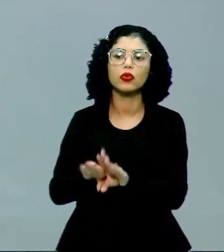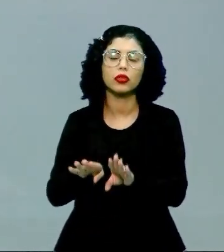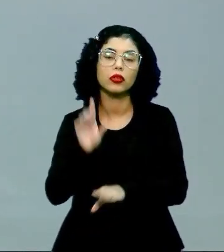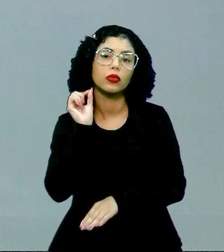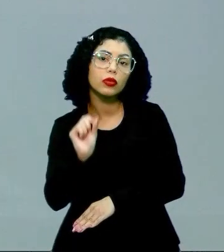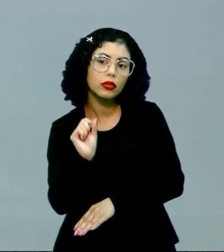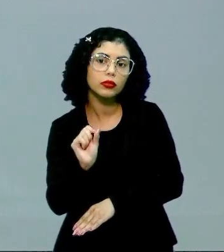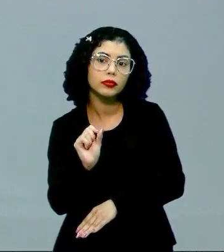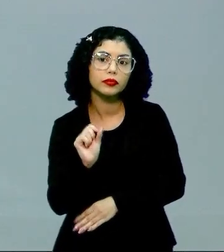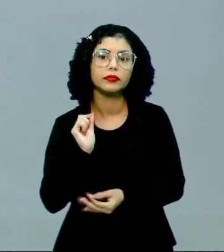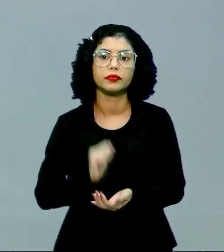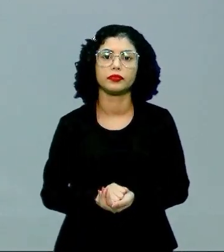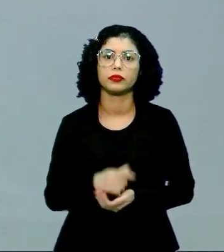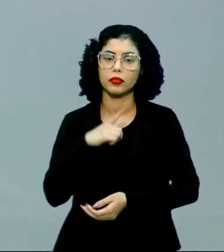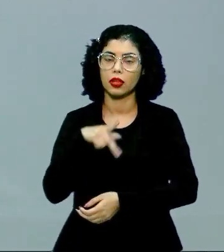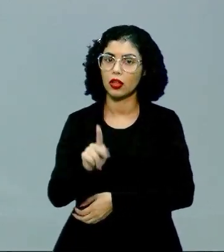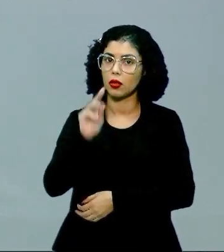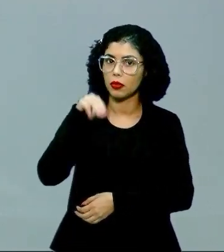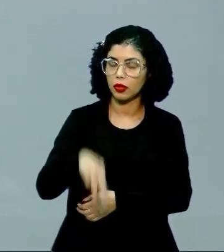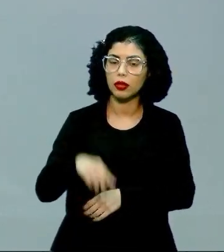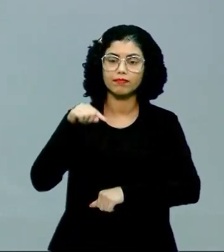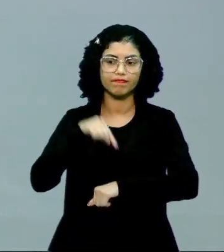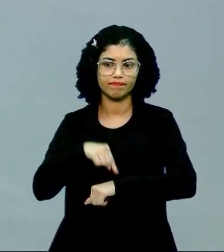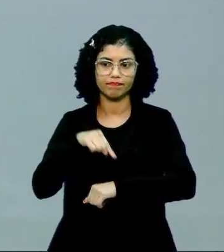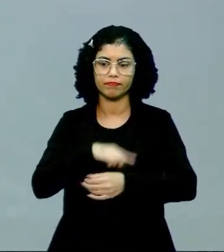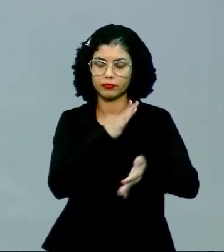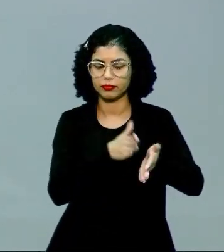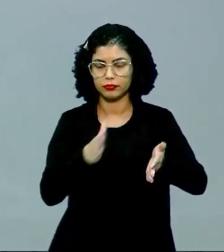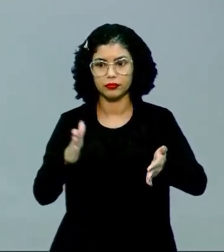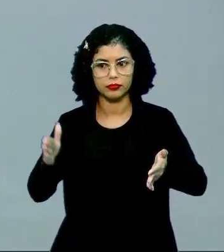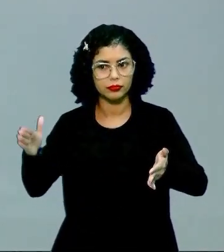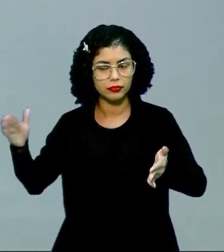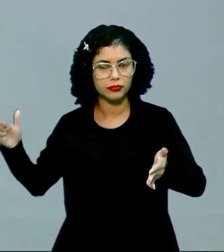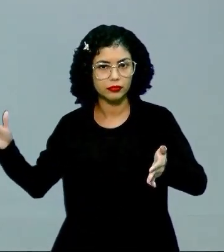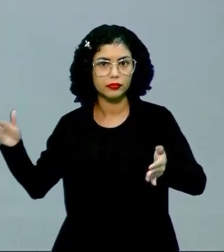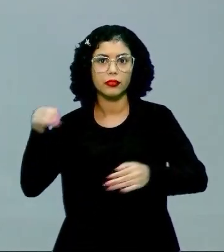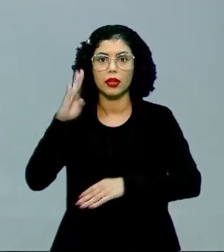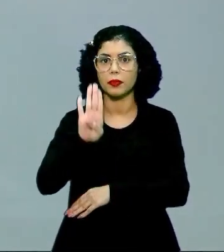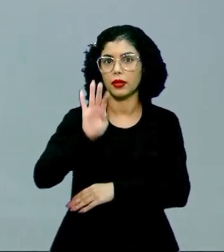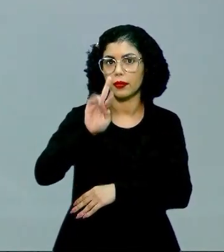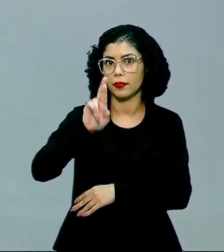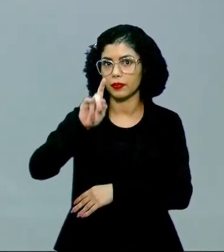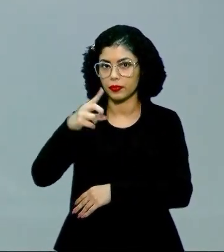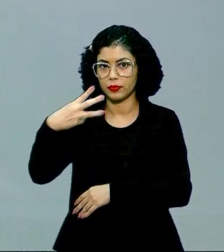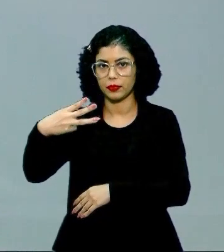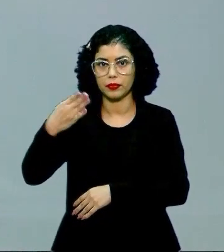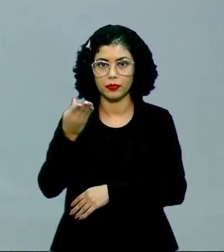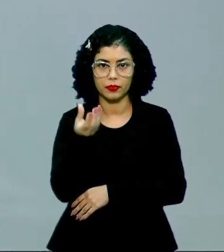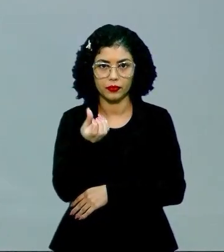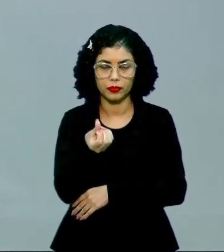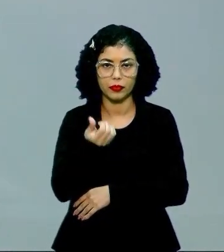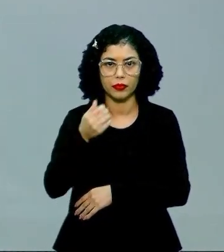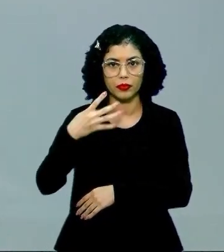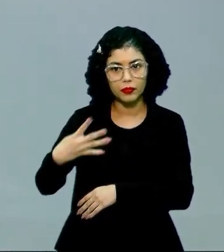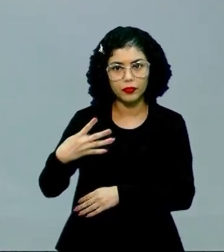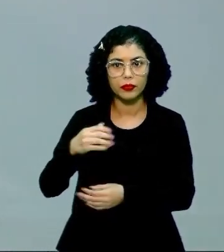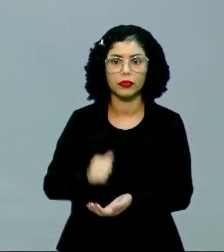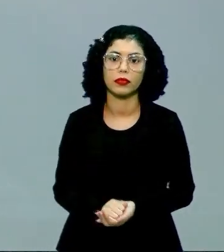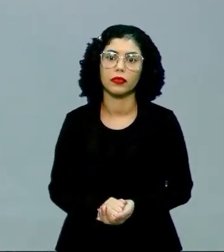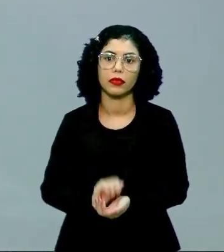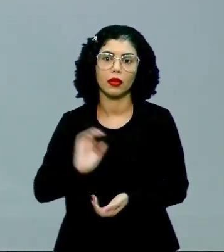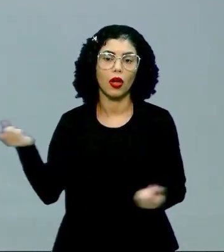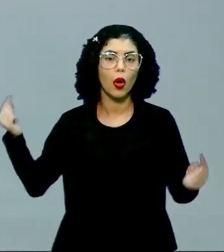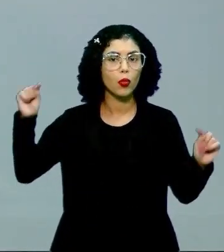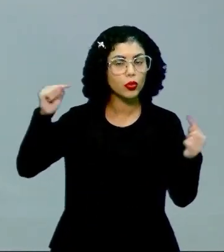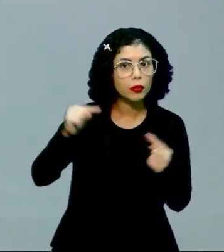a quilometragens que são demarcadas ao longo da BR no caso a BR 364 neste caso ao ao se